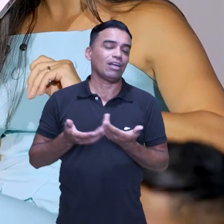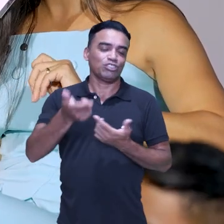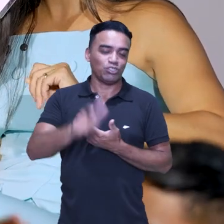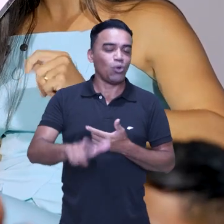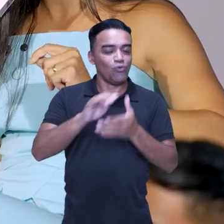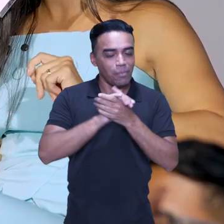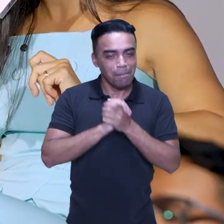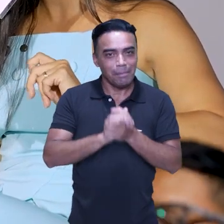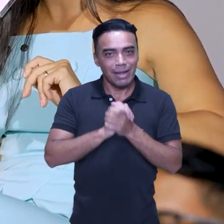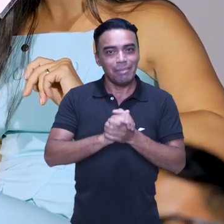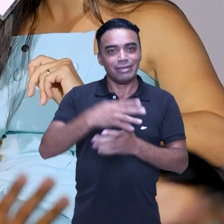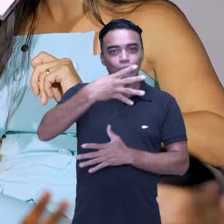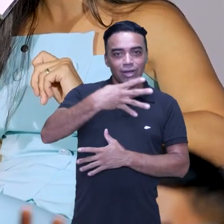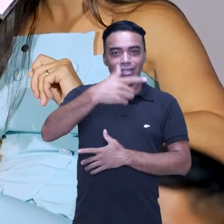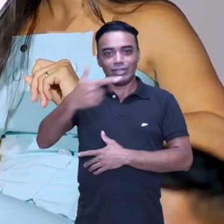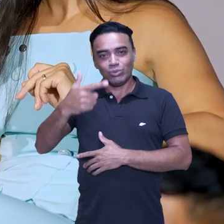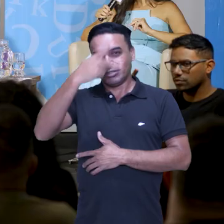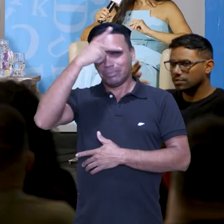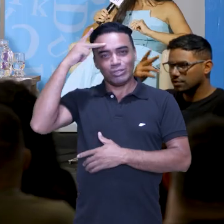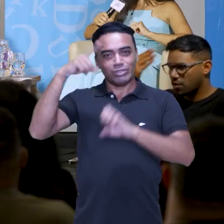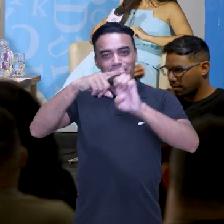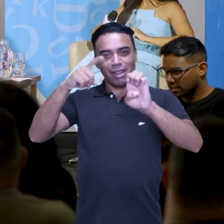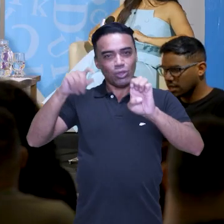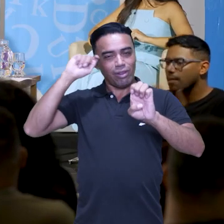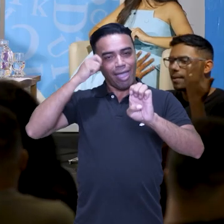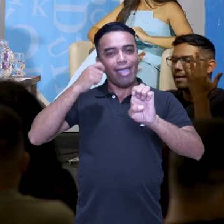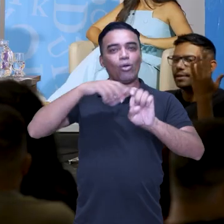vez, parabéns aos 42 homenageados.